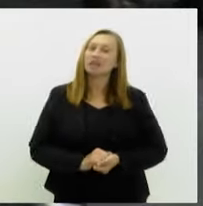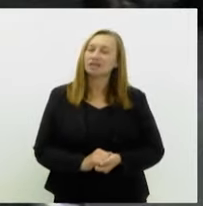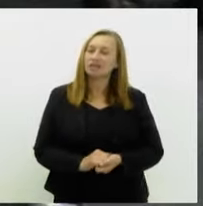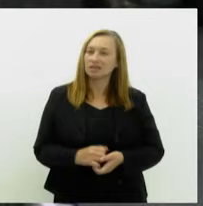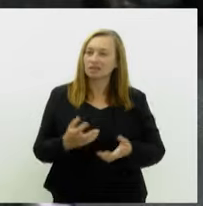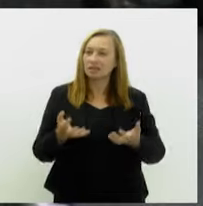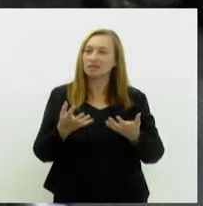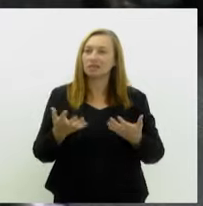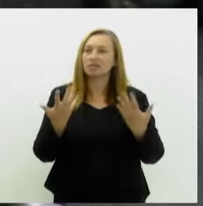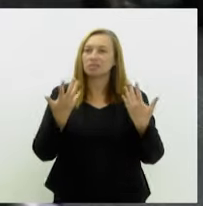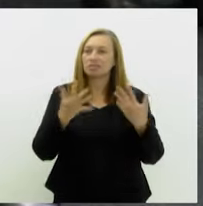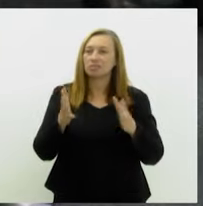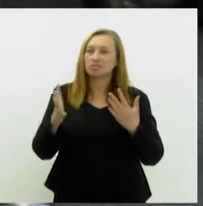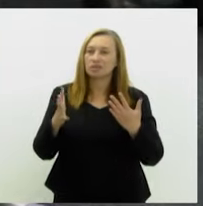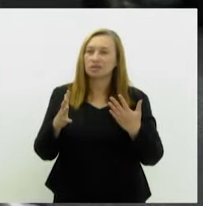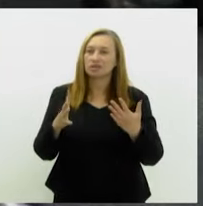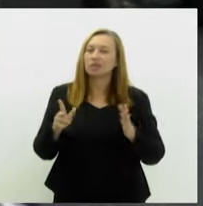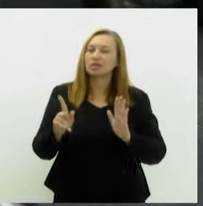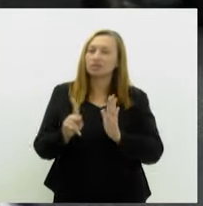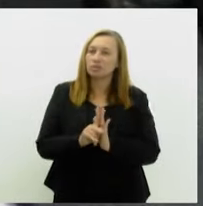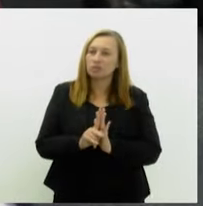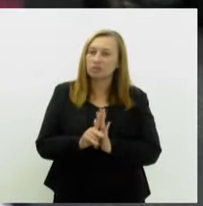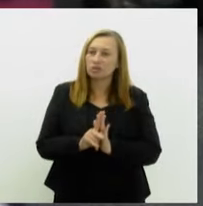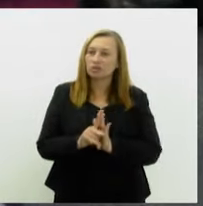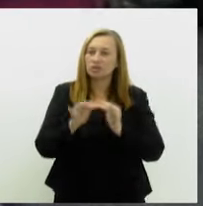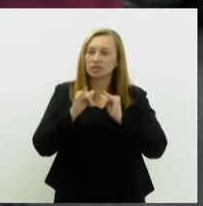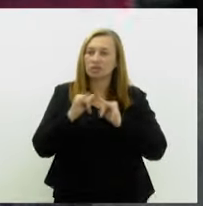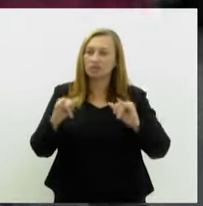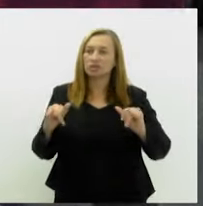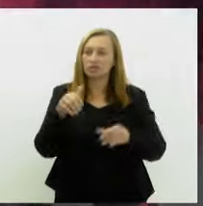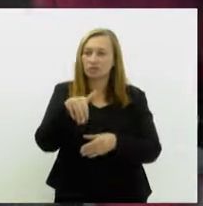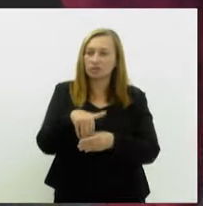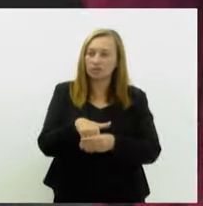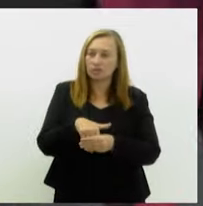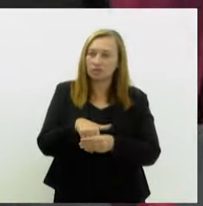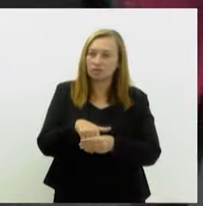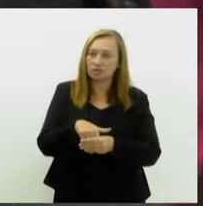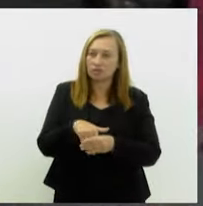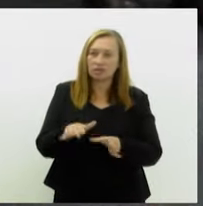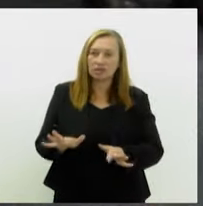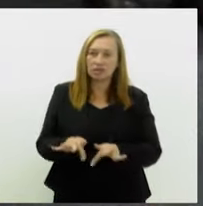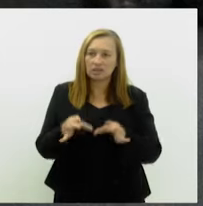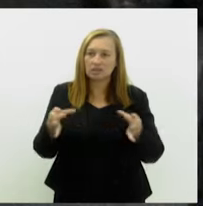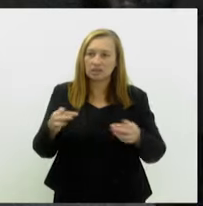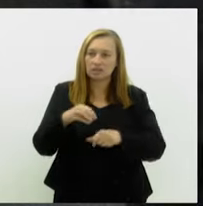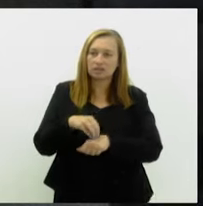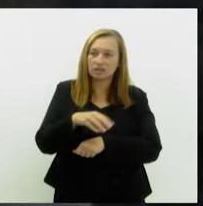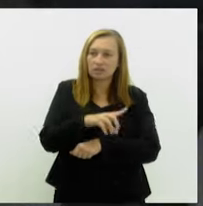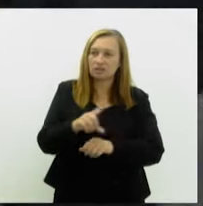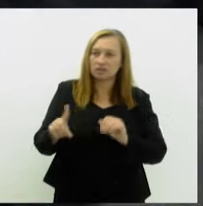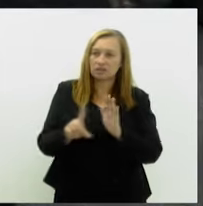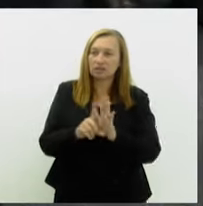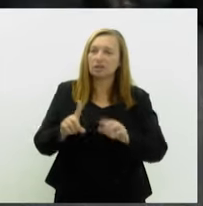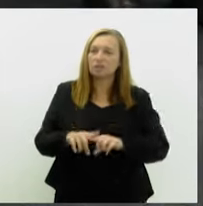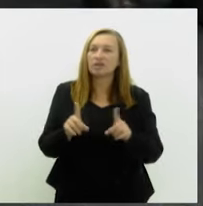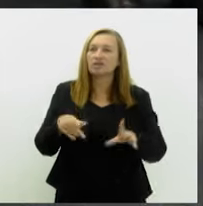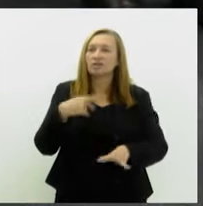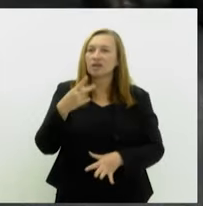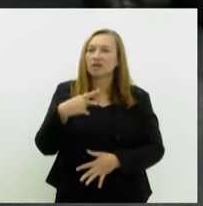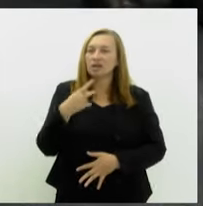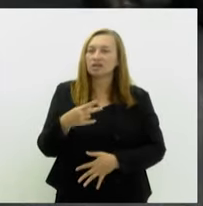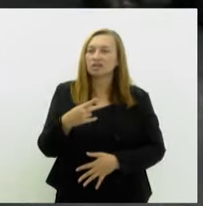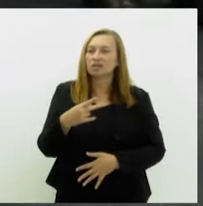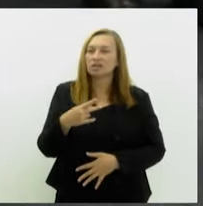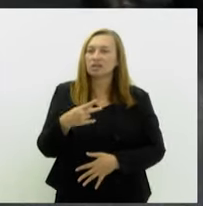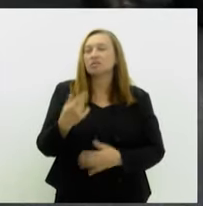Queria aqui elogiar esse projeto, declarar um voto que é uma simples indicação legislativa, mas fala de